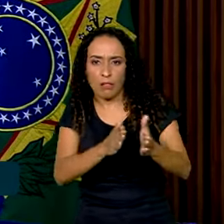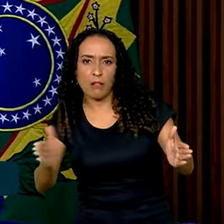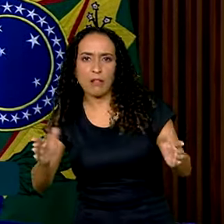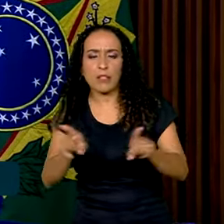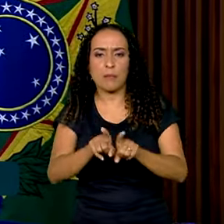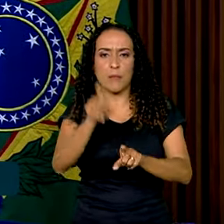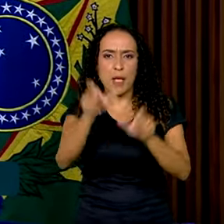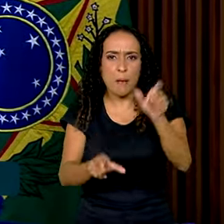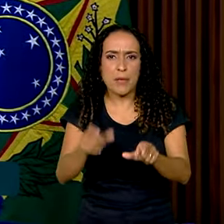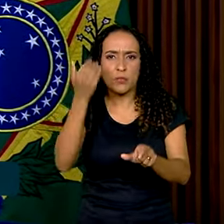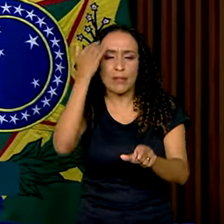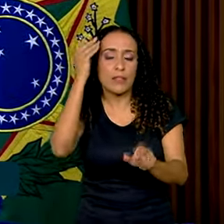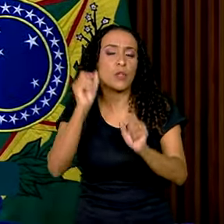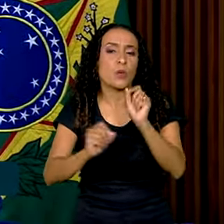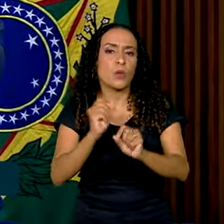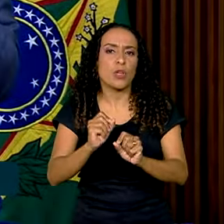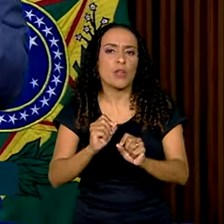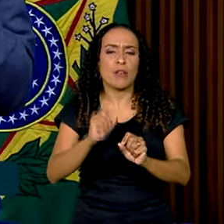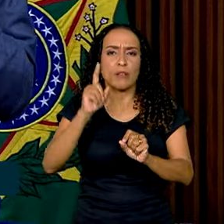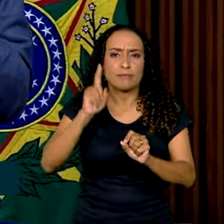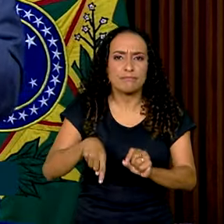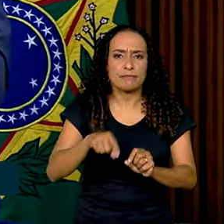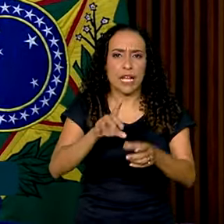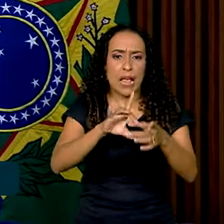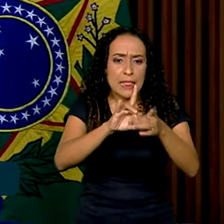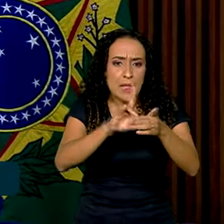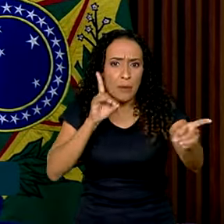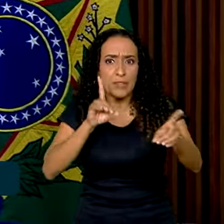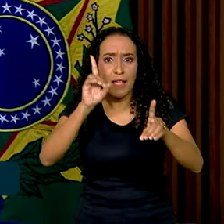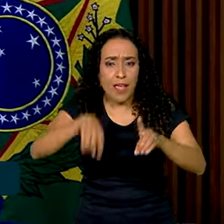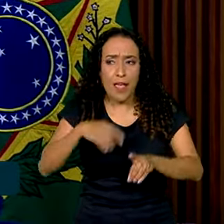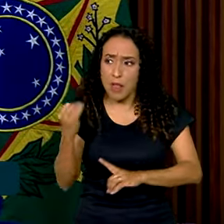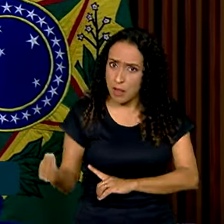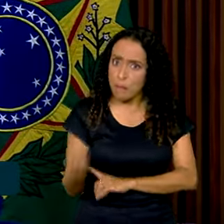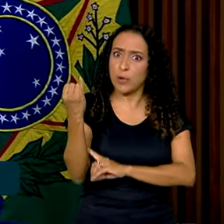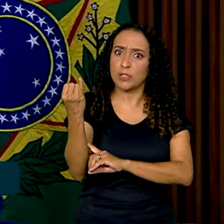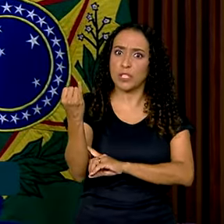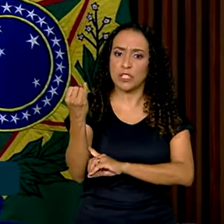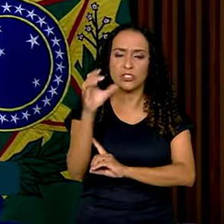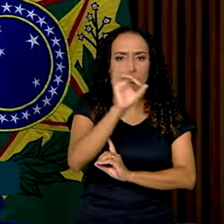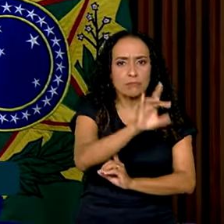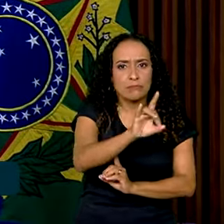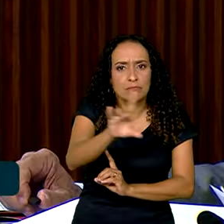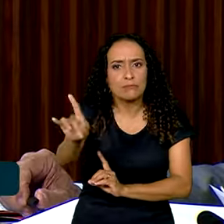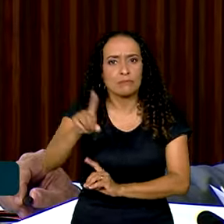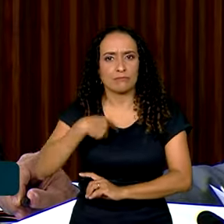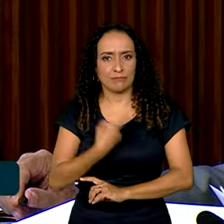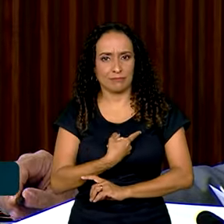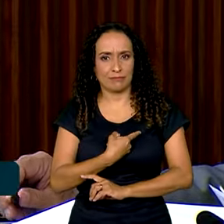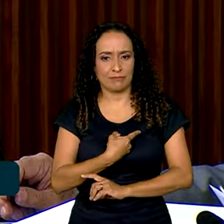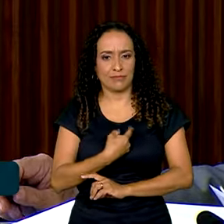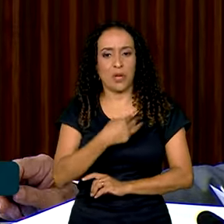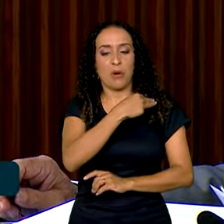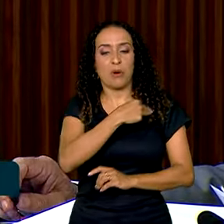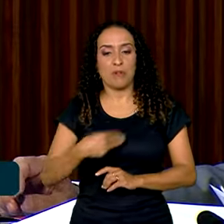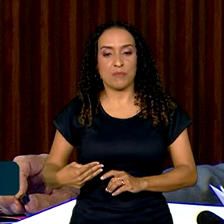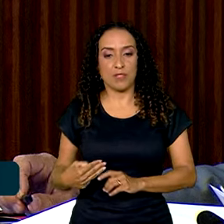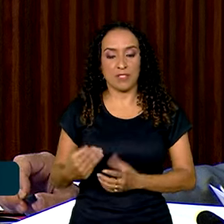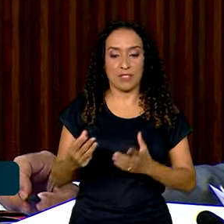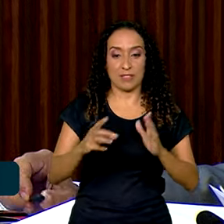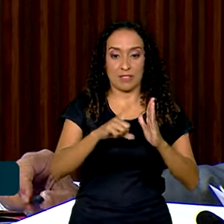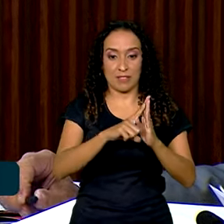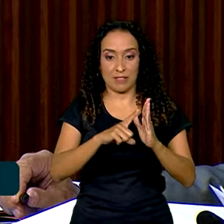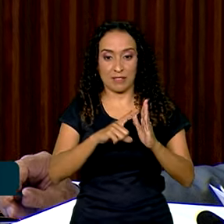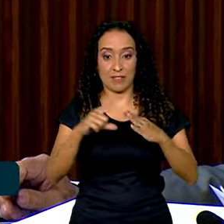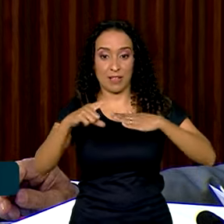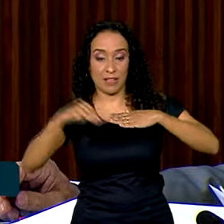as pessoas compreenderem o quanto a democracia é importante para a vida de cada um de nós. O ministro-chefe da Casa Civil,